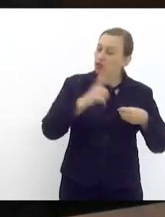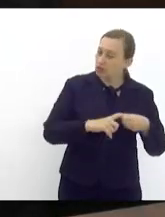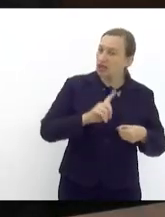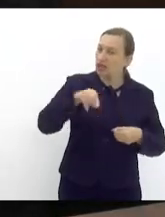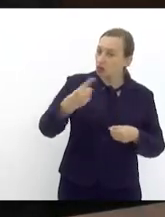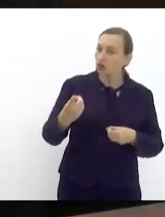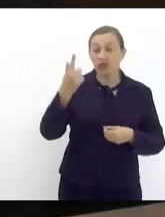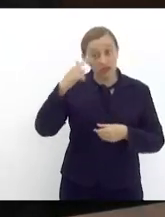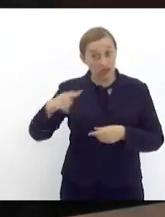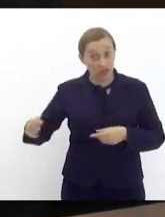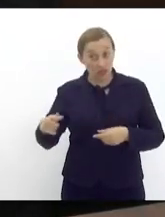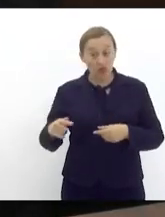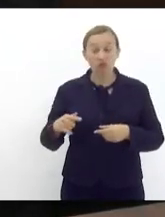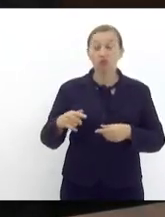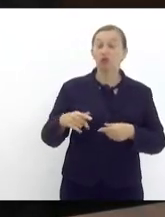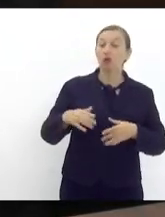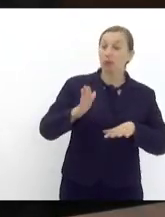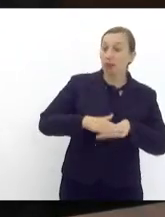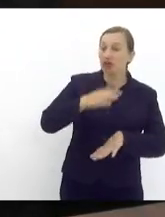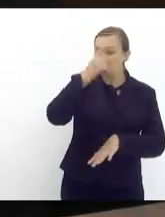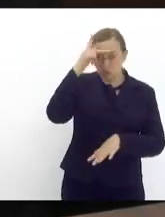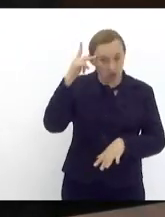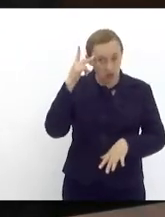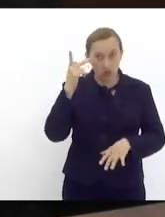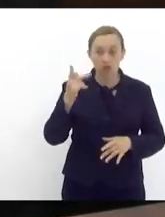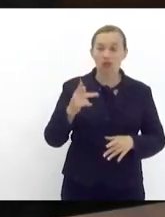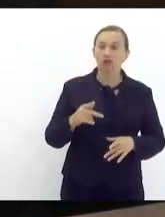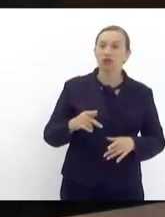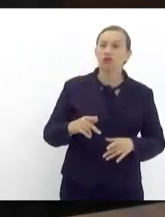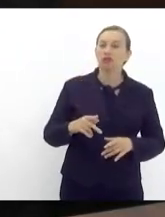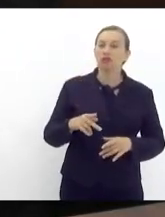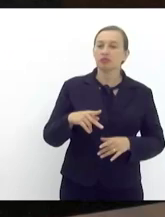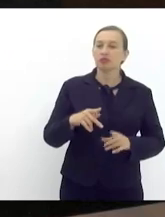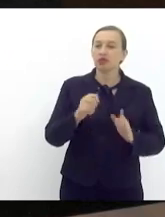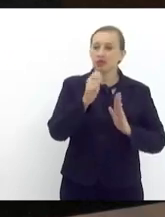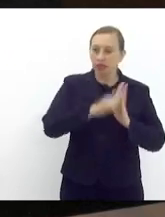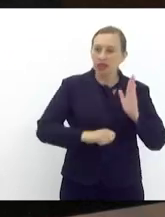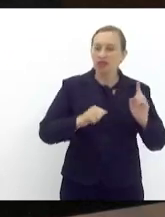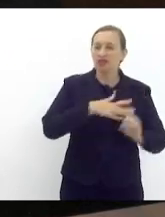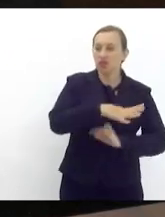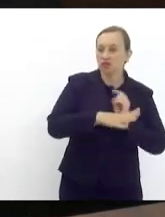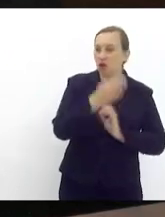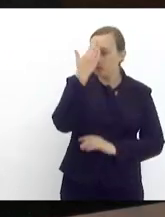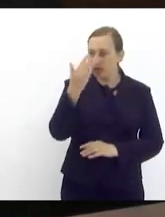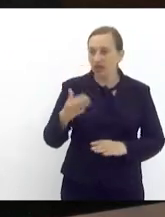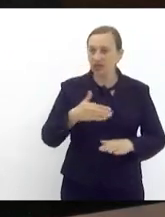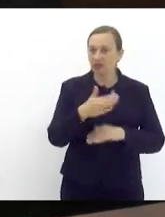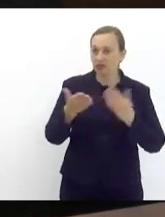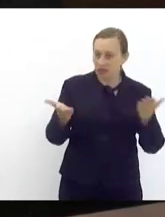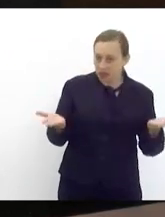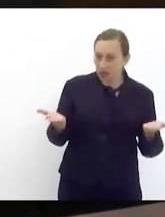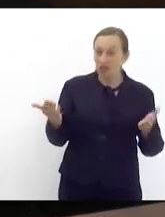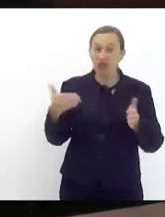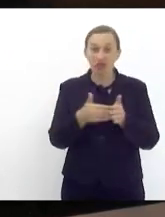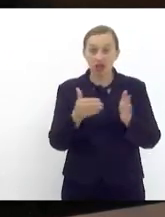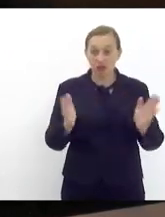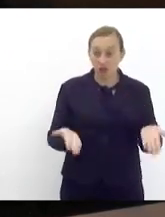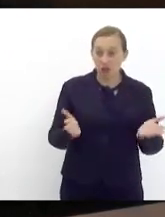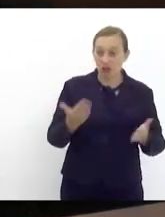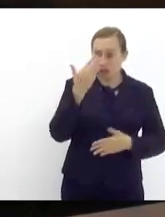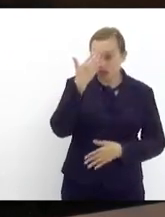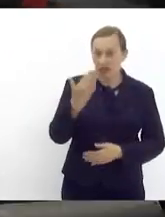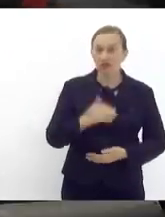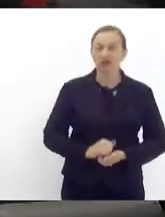vem, vamos mobilizar mais gente, mais povo, para a gente votar a tarifa social. Obrigado a todos vocês que estão aqui até agora. Muito